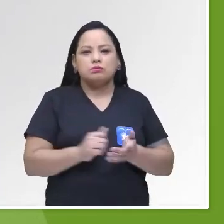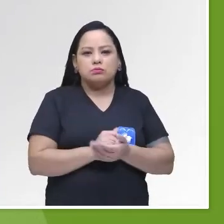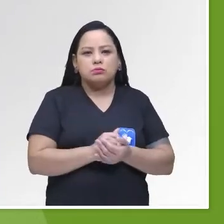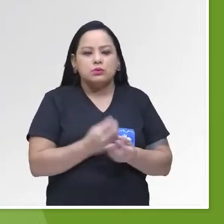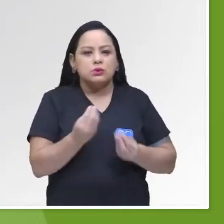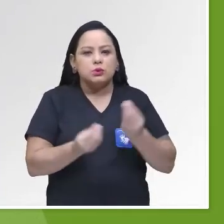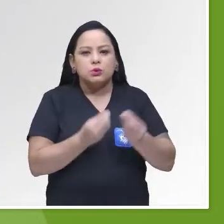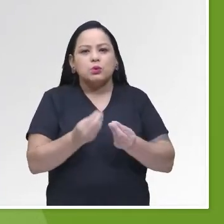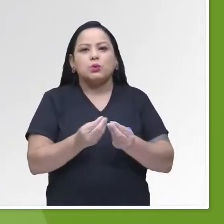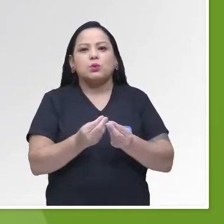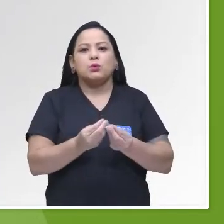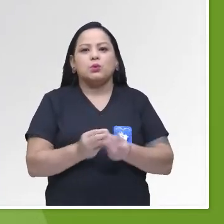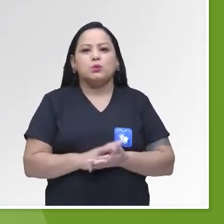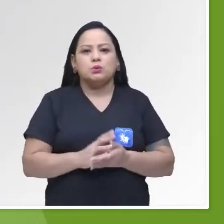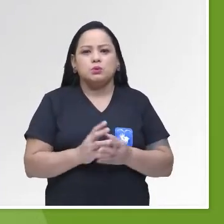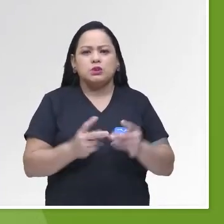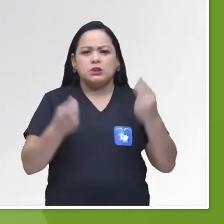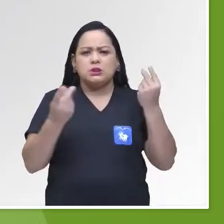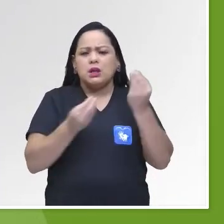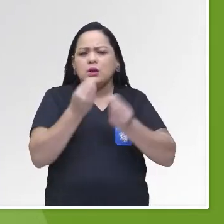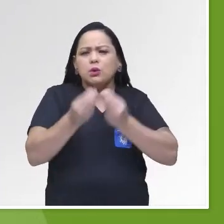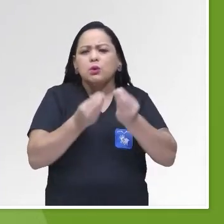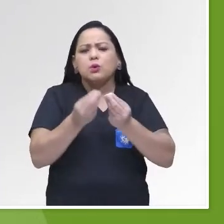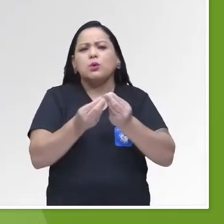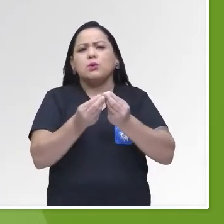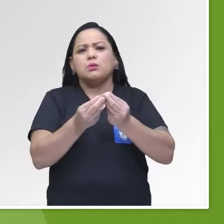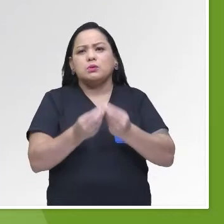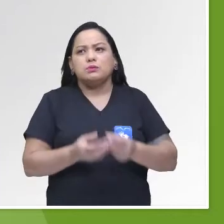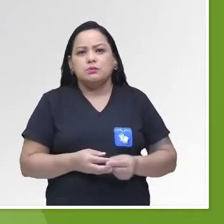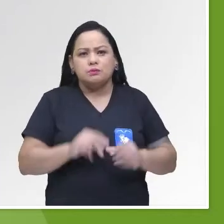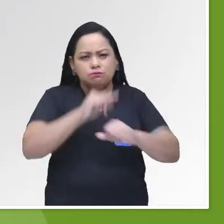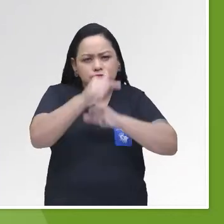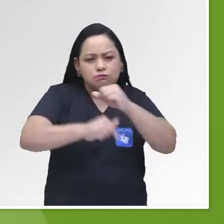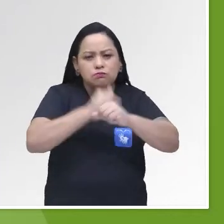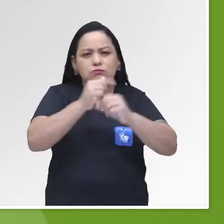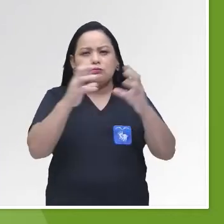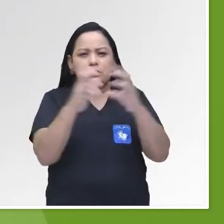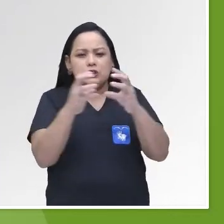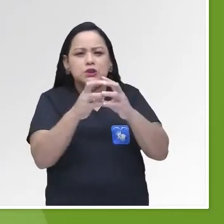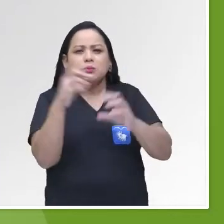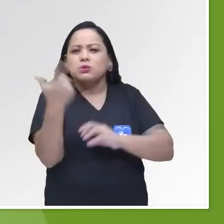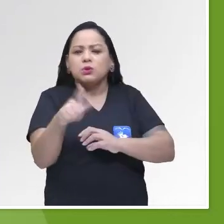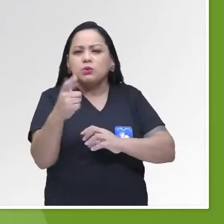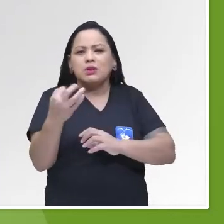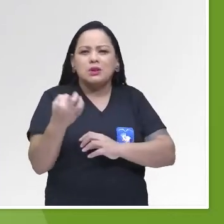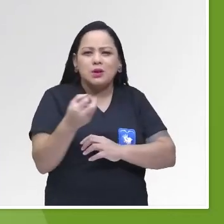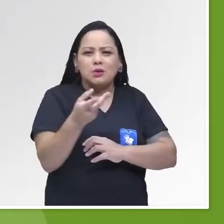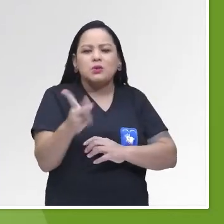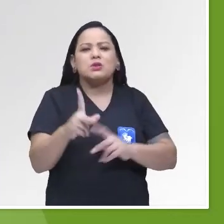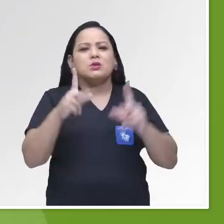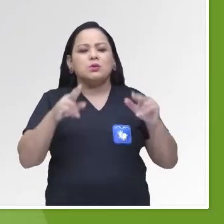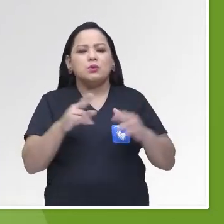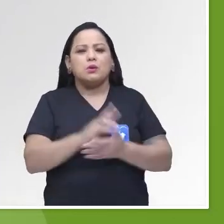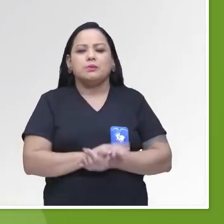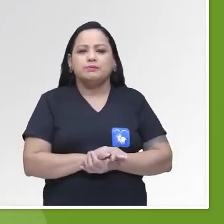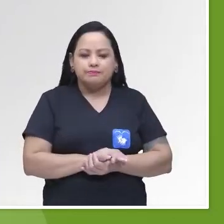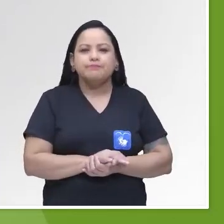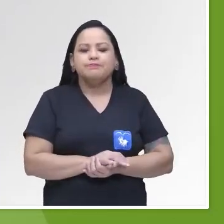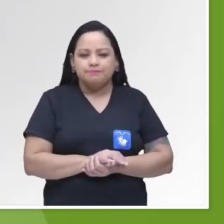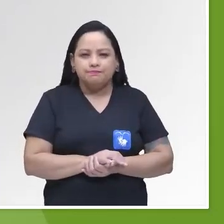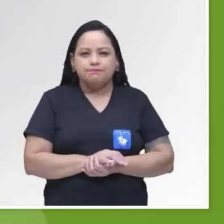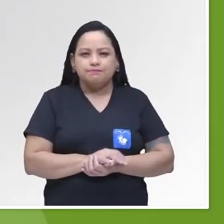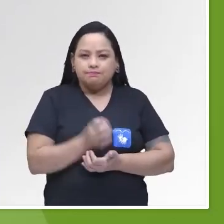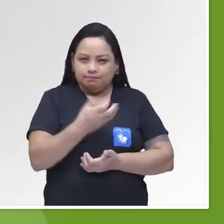que compõem os reagentes lá nos produtos também devem estar com a mesma quantidade.